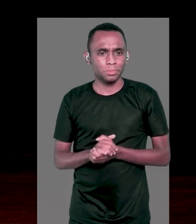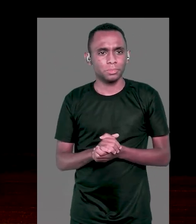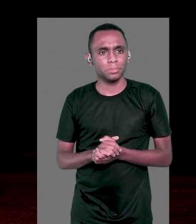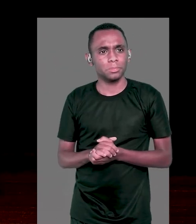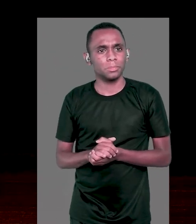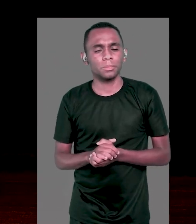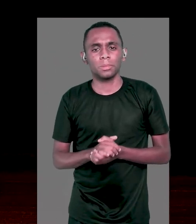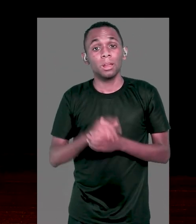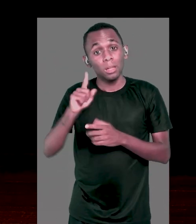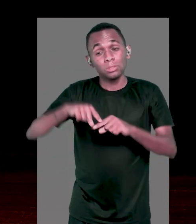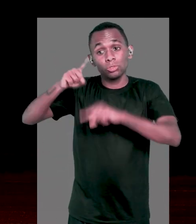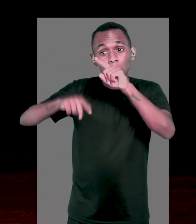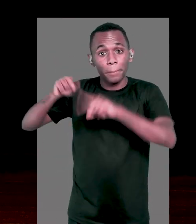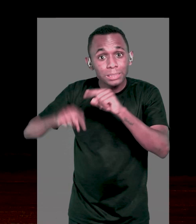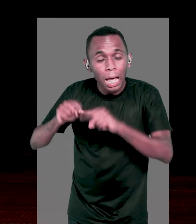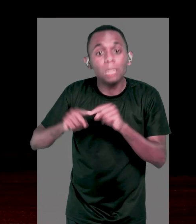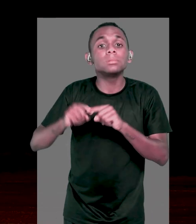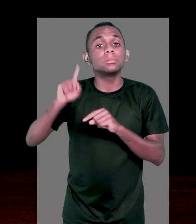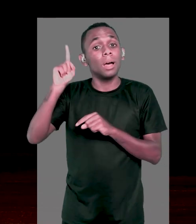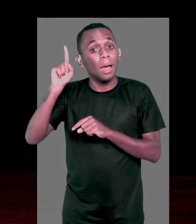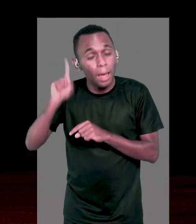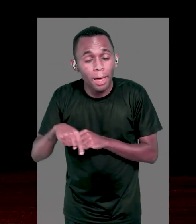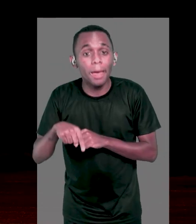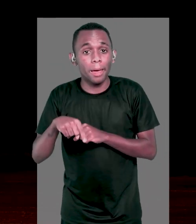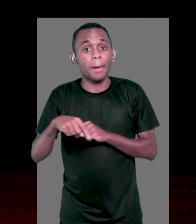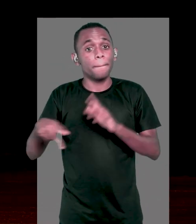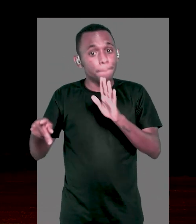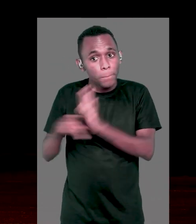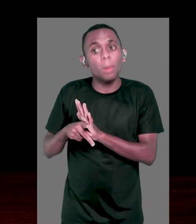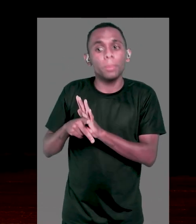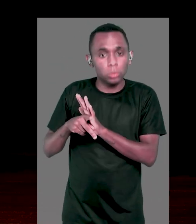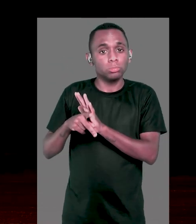artes dos elementos decorativos por exemplo